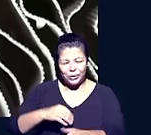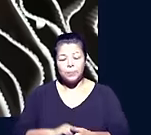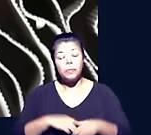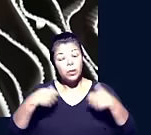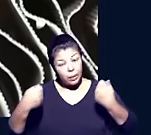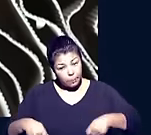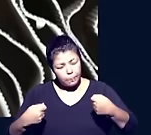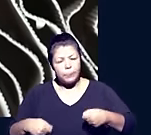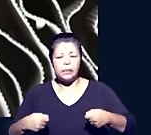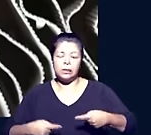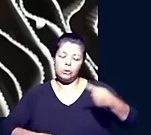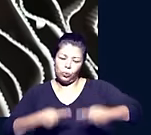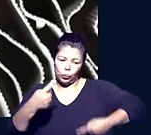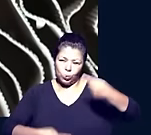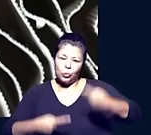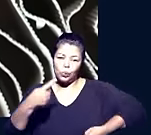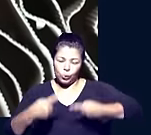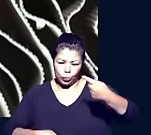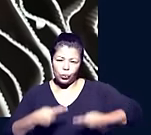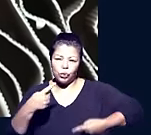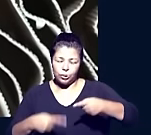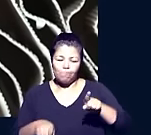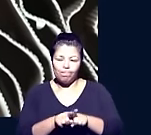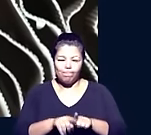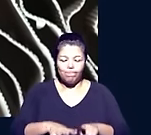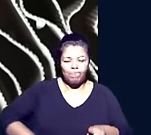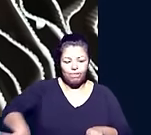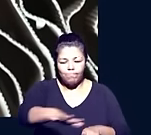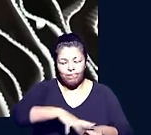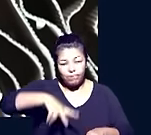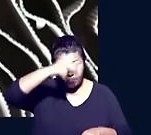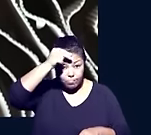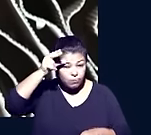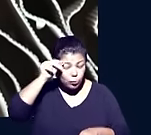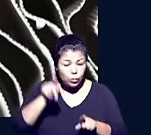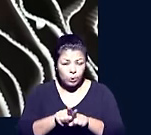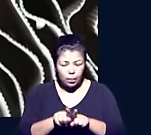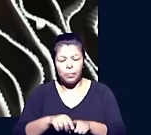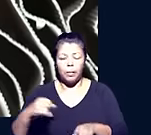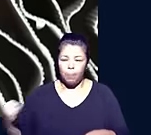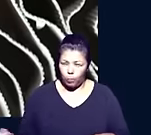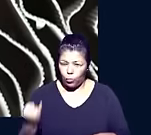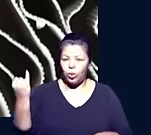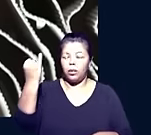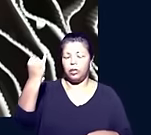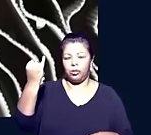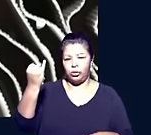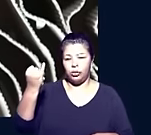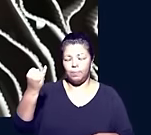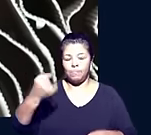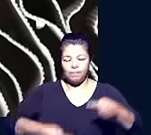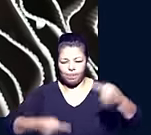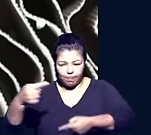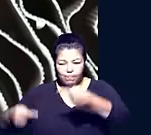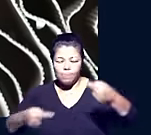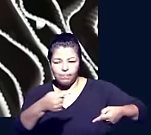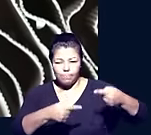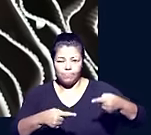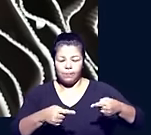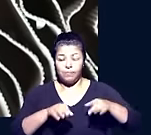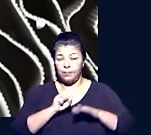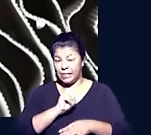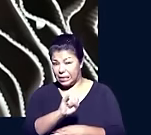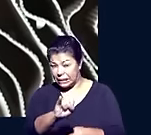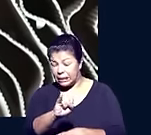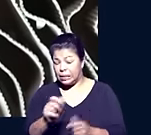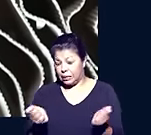pública nós estamos em estudos para discutir política orçamentária então é importante que essas conversas andem se vai ser possível